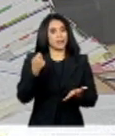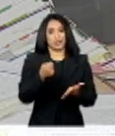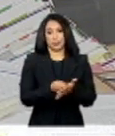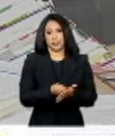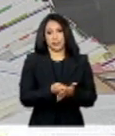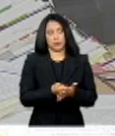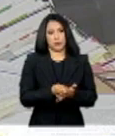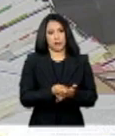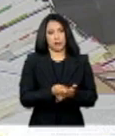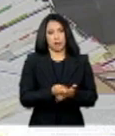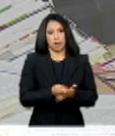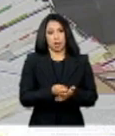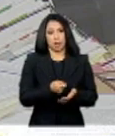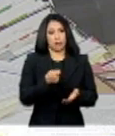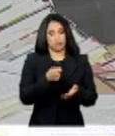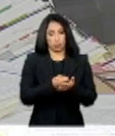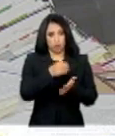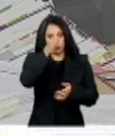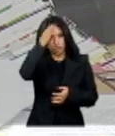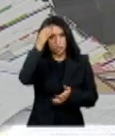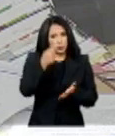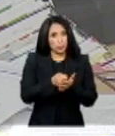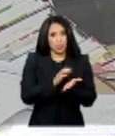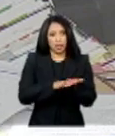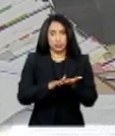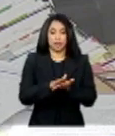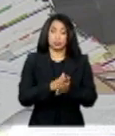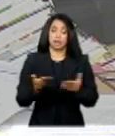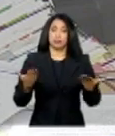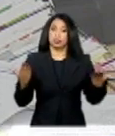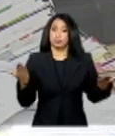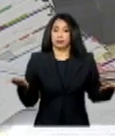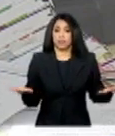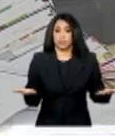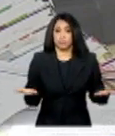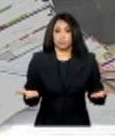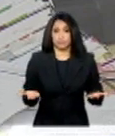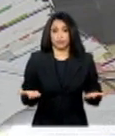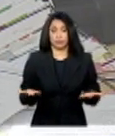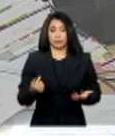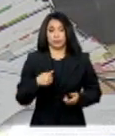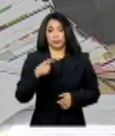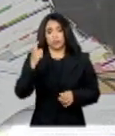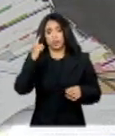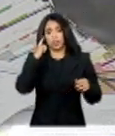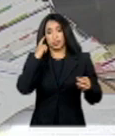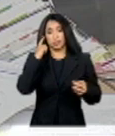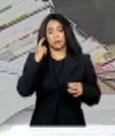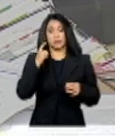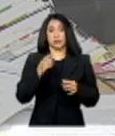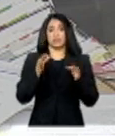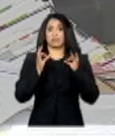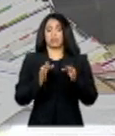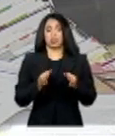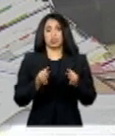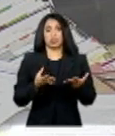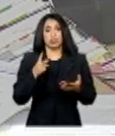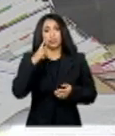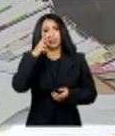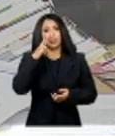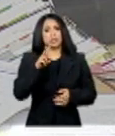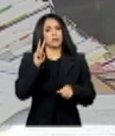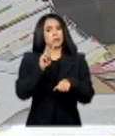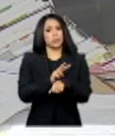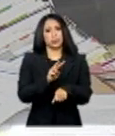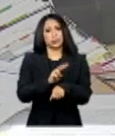ea que se o presidente e eu imagino que nós estamos é te sivamente ingressando no campo da proteção